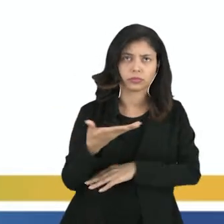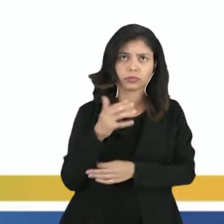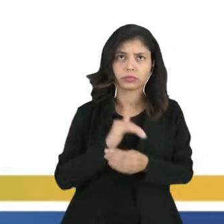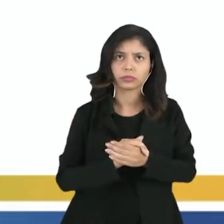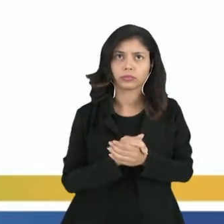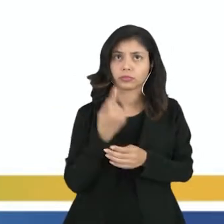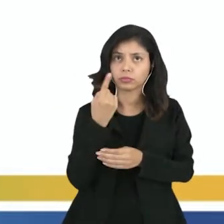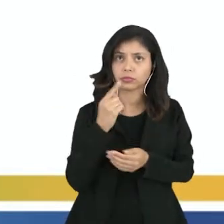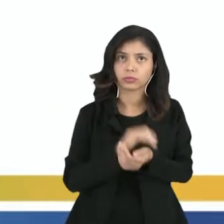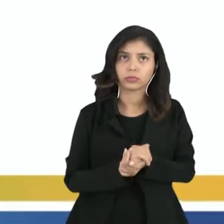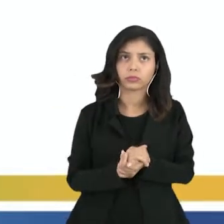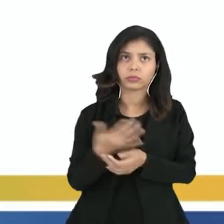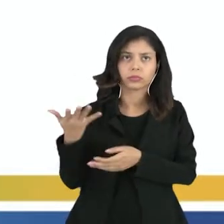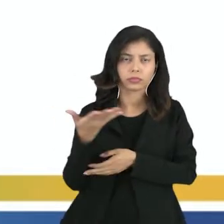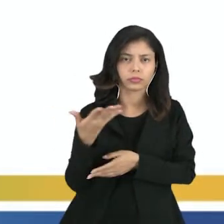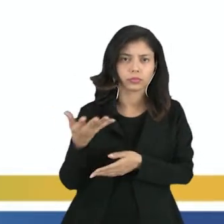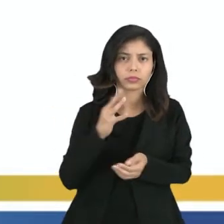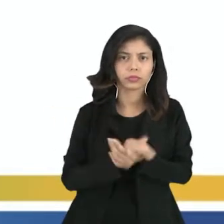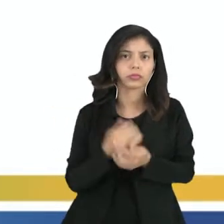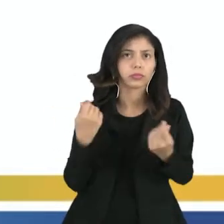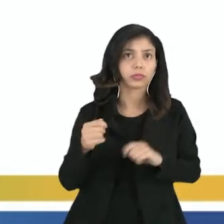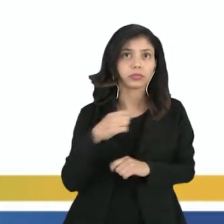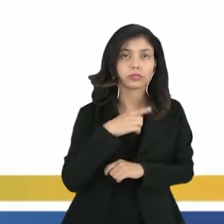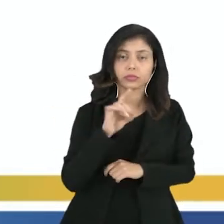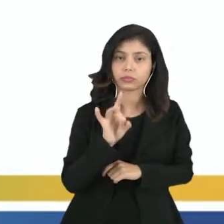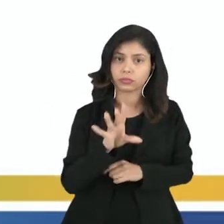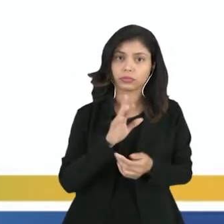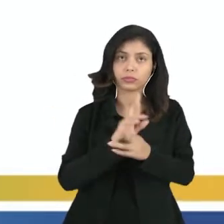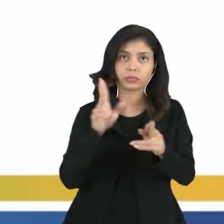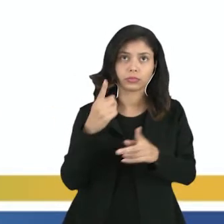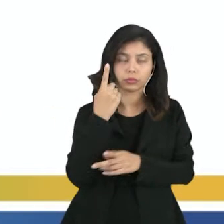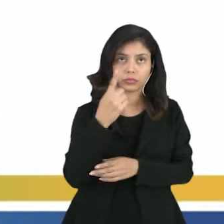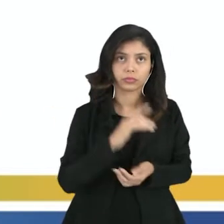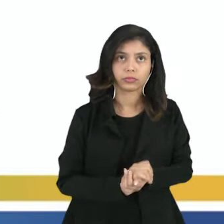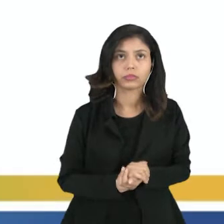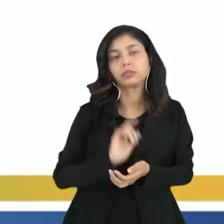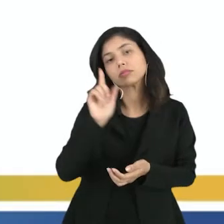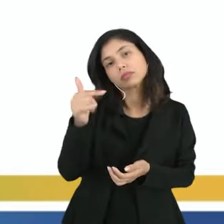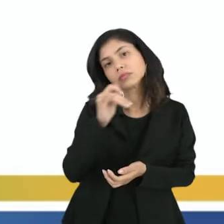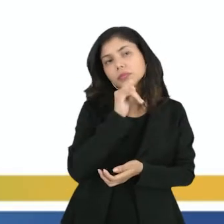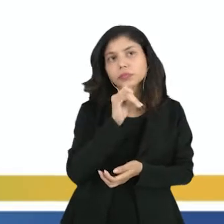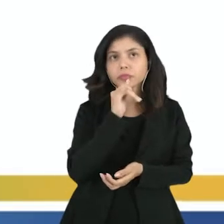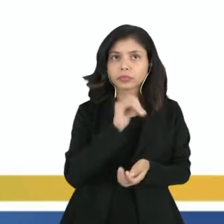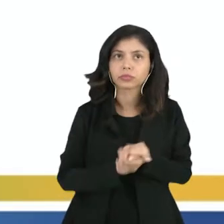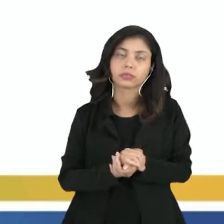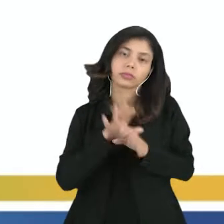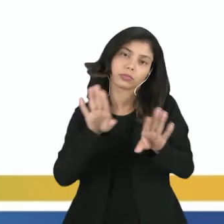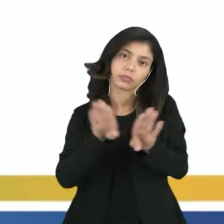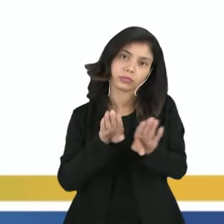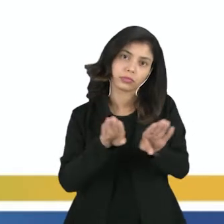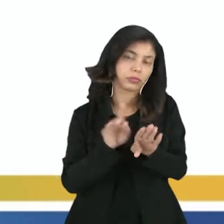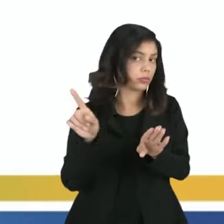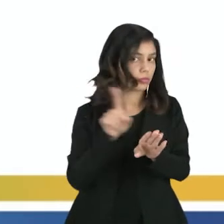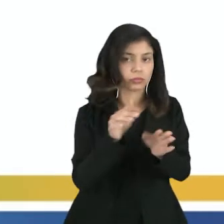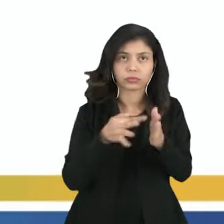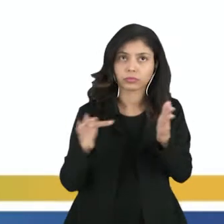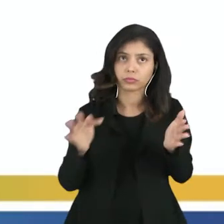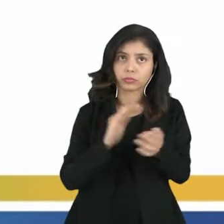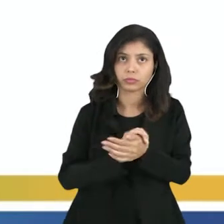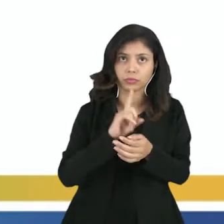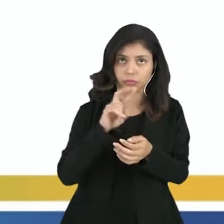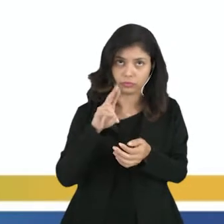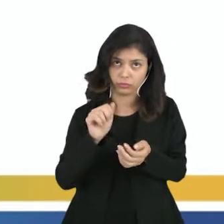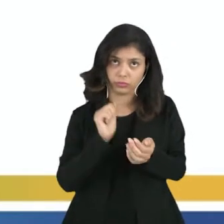e a base não pode ser 1. Ela deve ser diferente de 1. E o outro exemplo que não é função